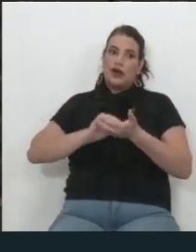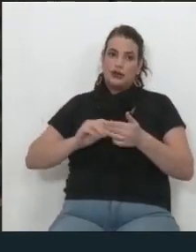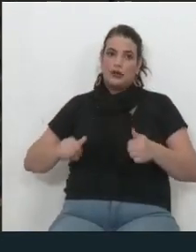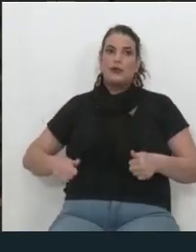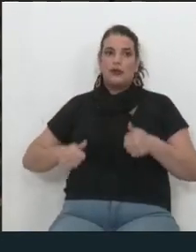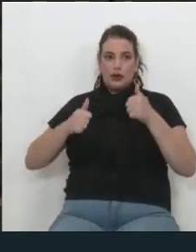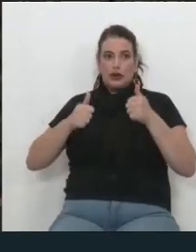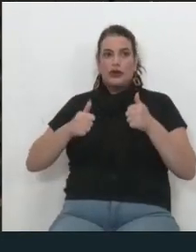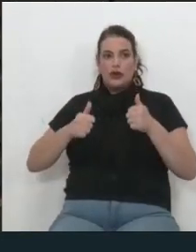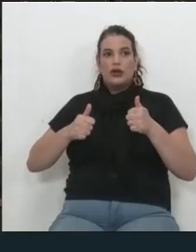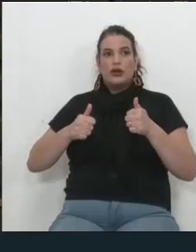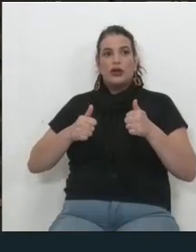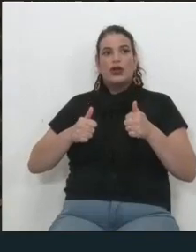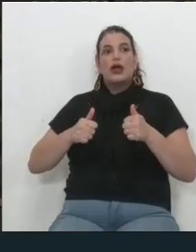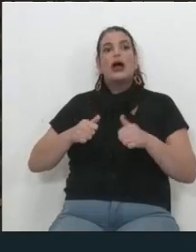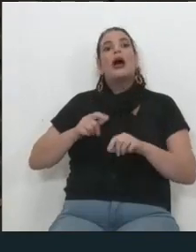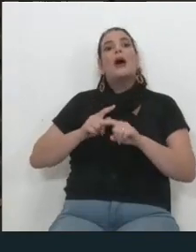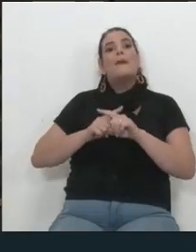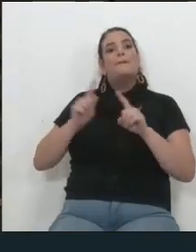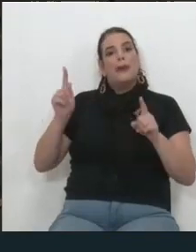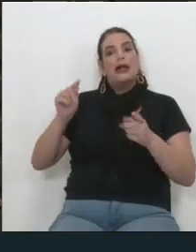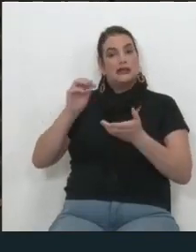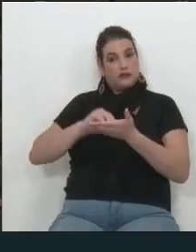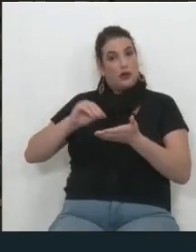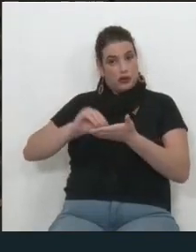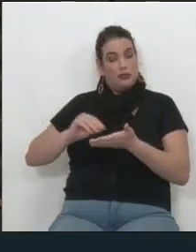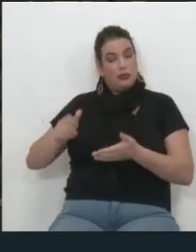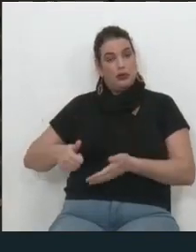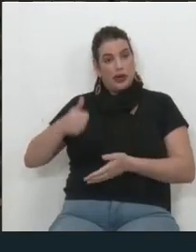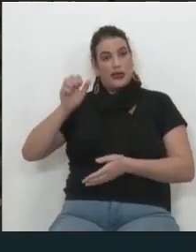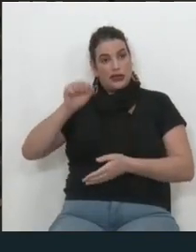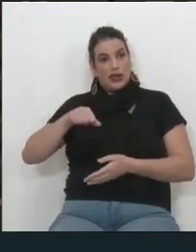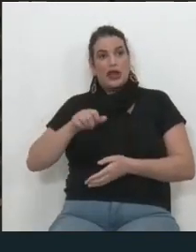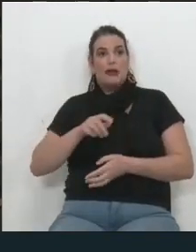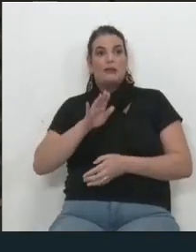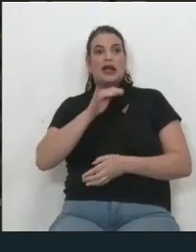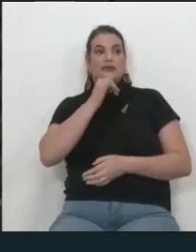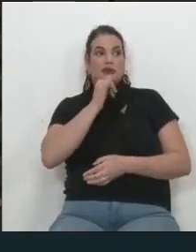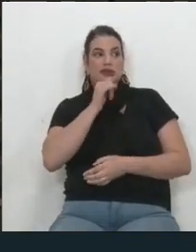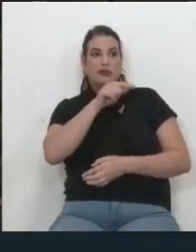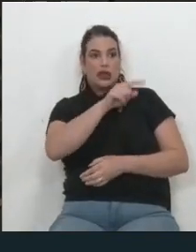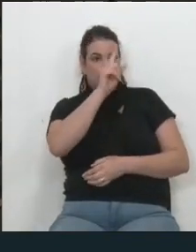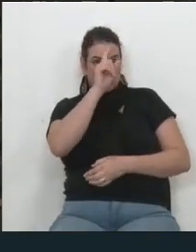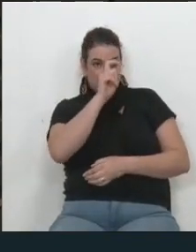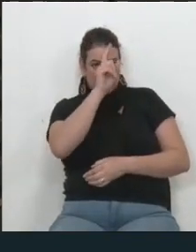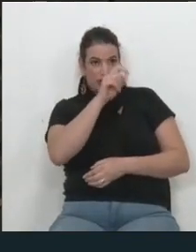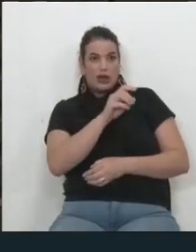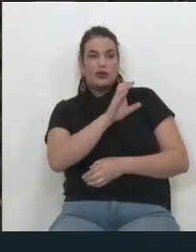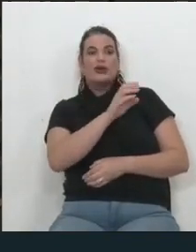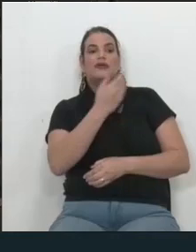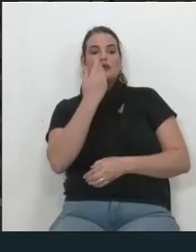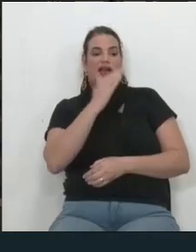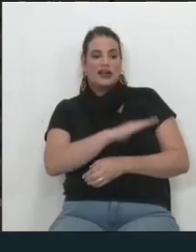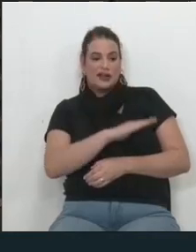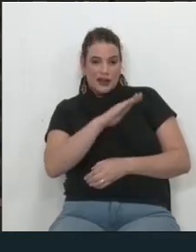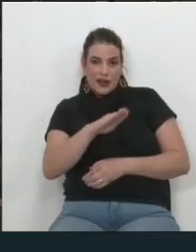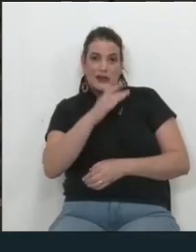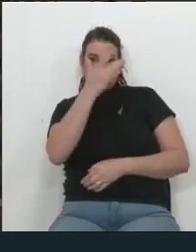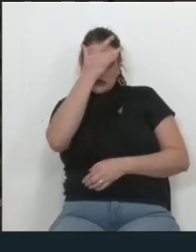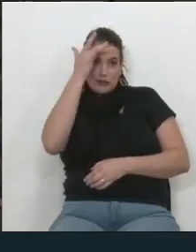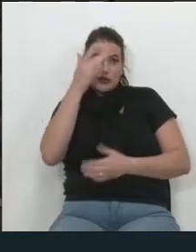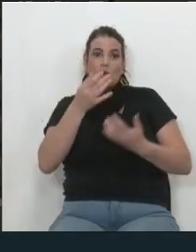não é, vereadora Márcia Taschetti? Mas nós percebemos, por exemplo, no Hospital da Criança, que o pessoal lá quer